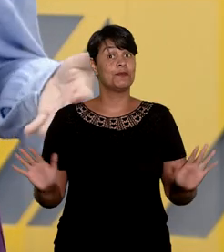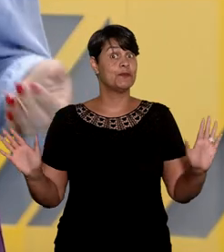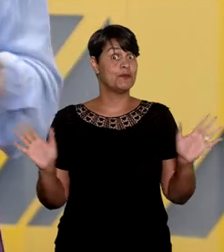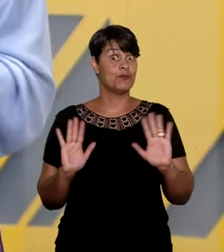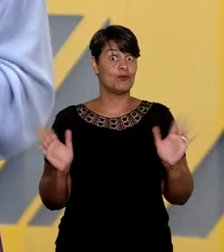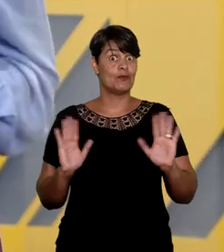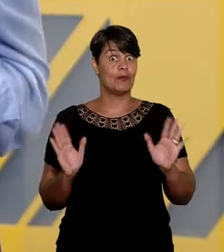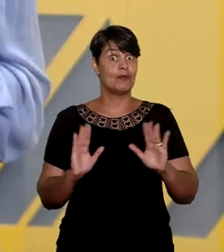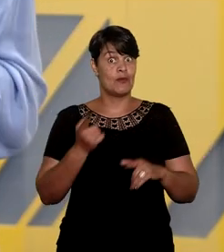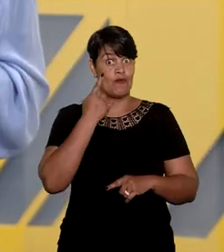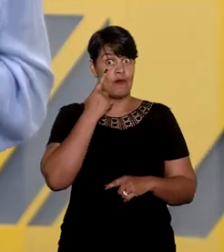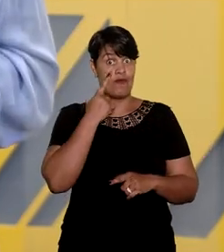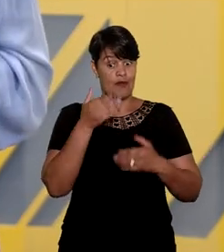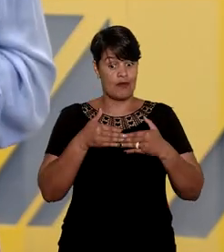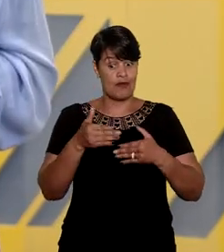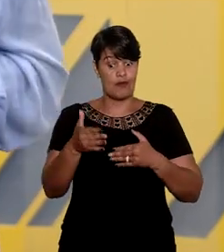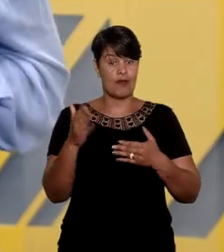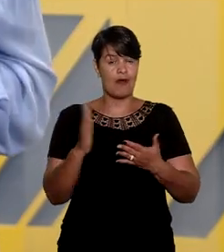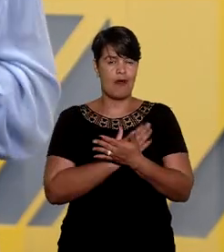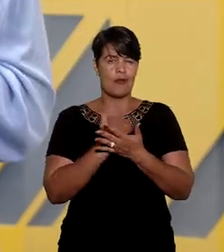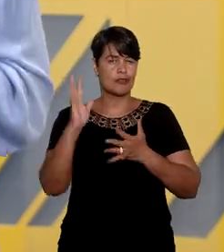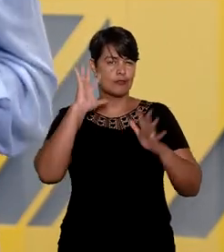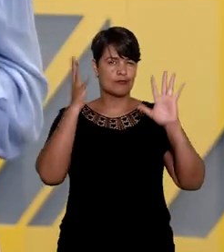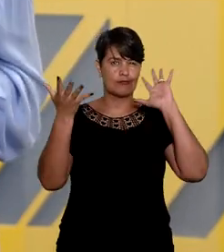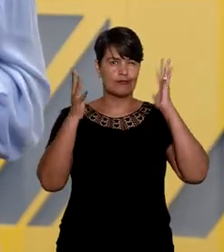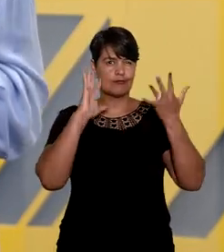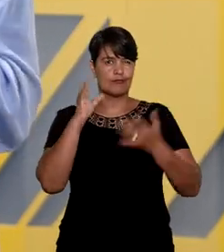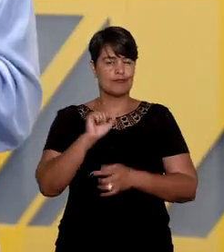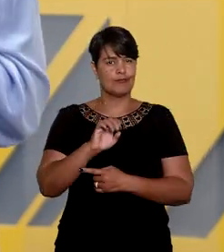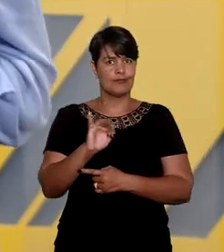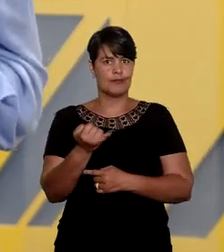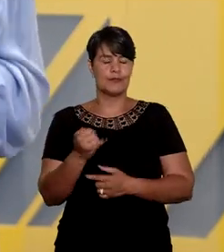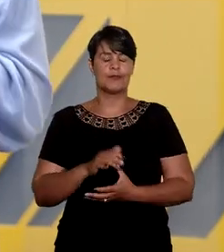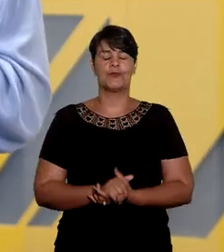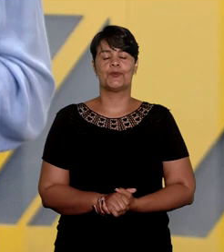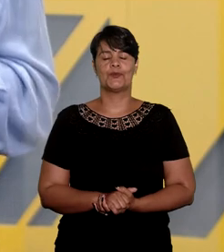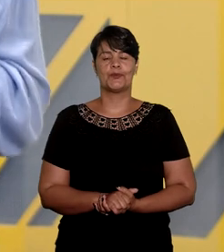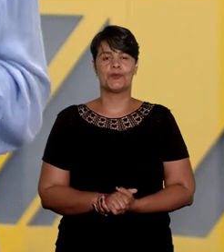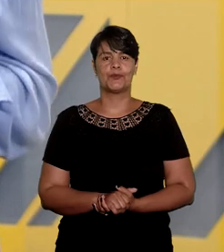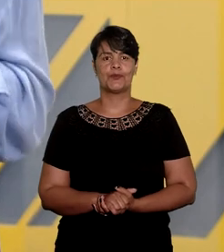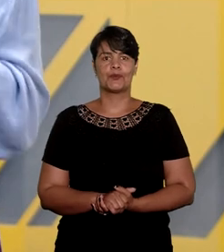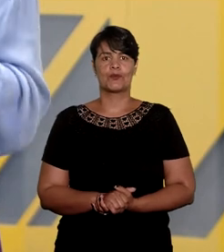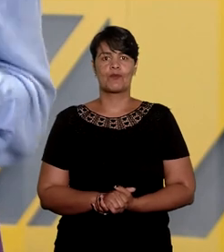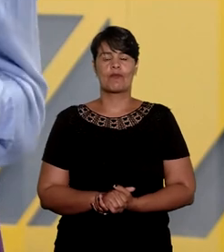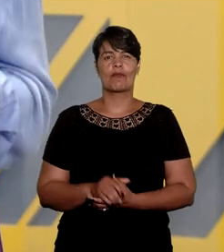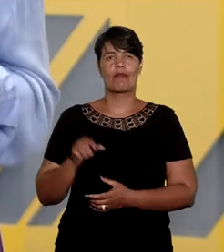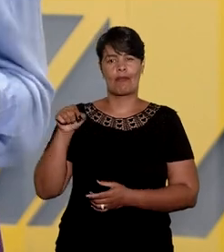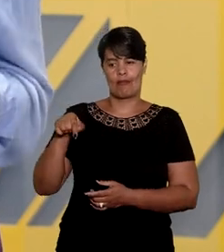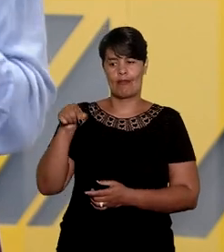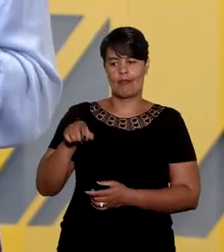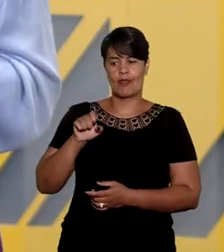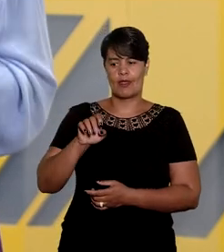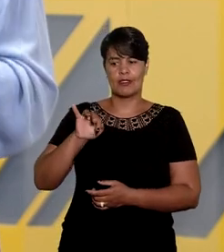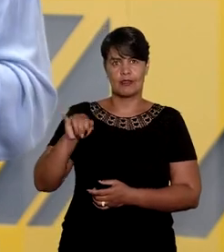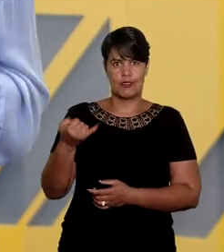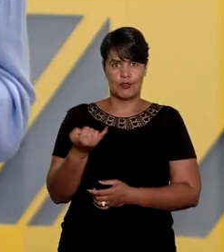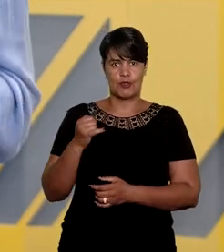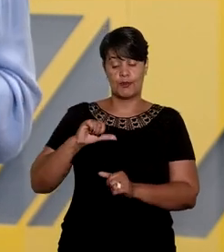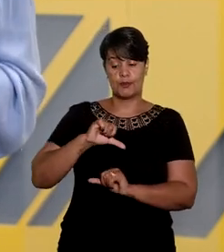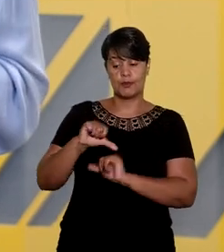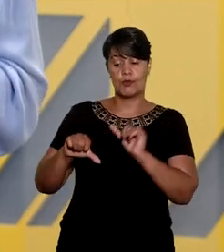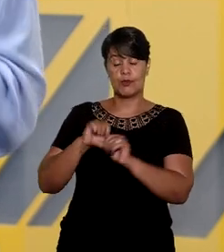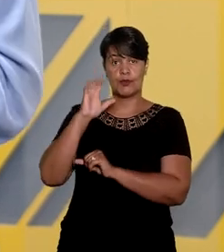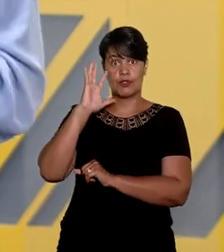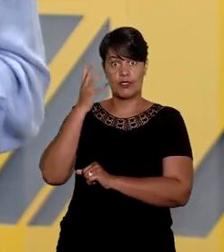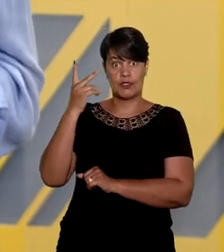Olá, conheço algumas das recentes decisões do STJ. O Superior Tribunal de Justiça reformou decisão do TJ de São